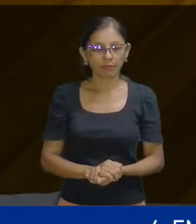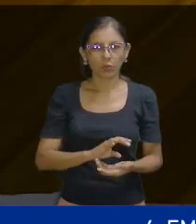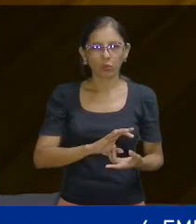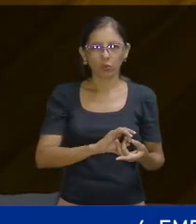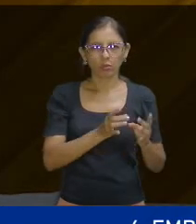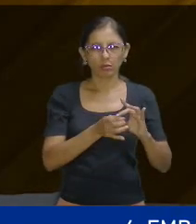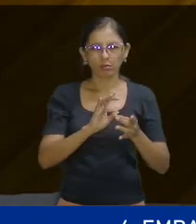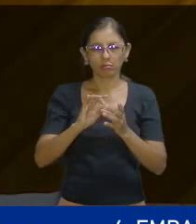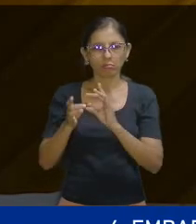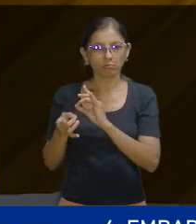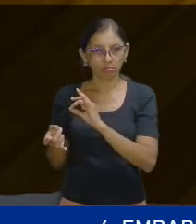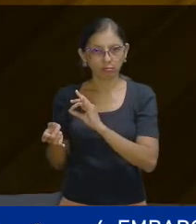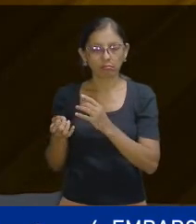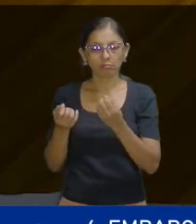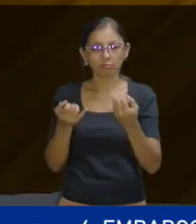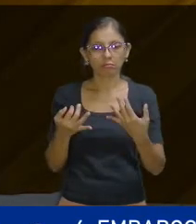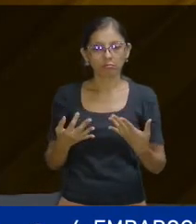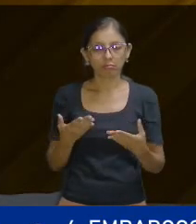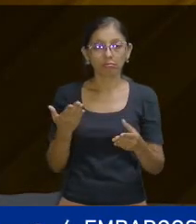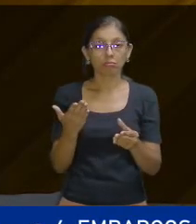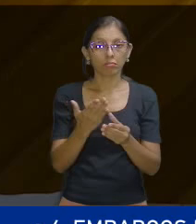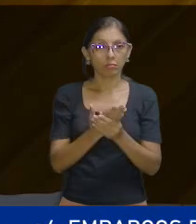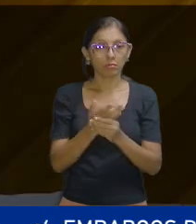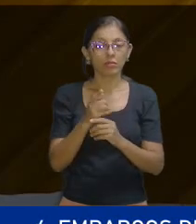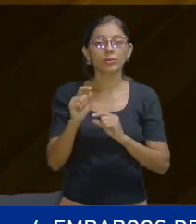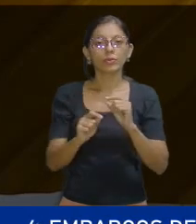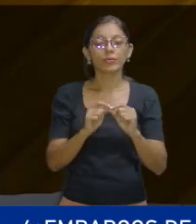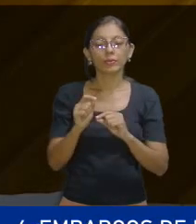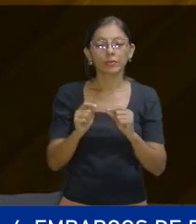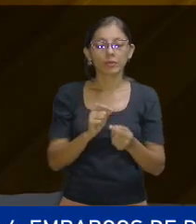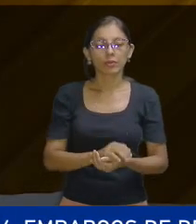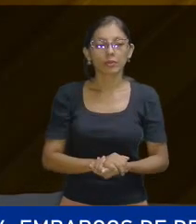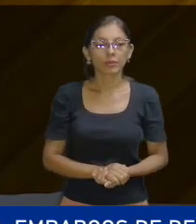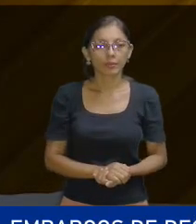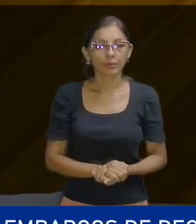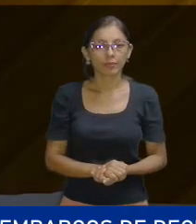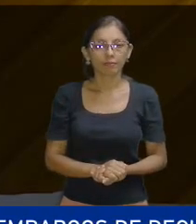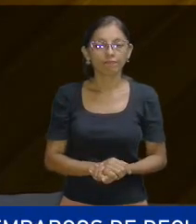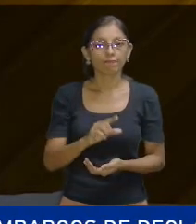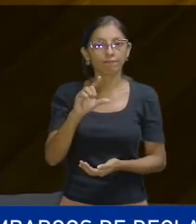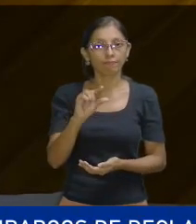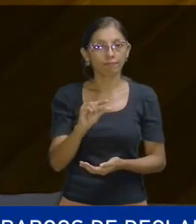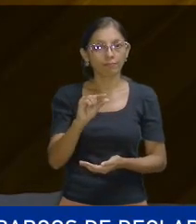doutora Sara Cavalcante. fático do processo diz respeito à minoração da multa